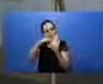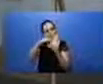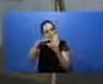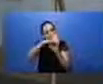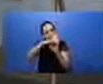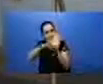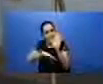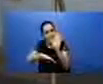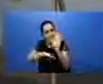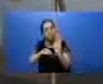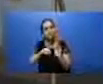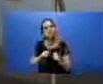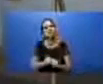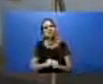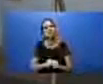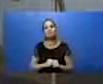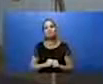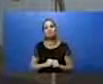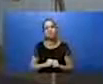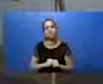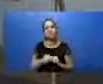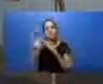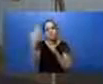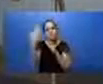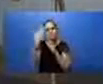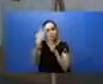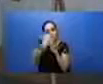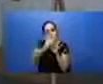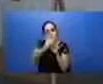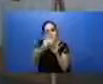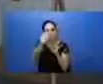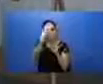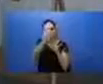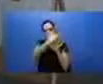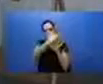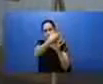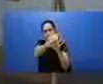Uma vez inteira mais metade. Em forma de fração eu escrevo